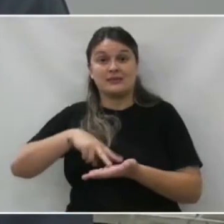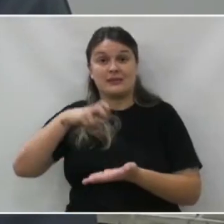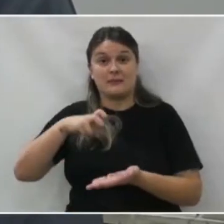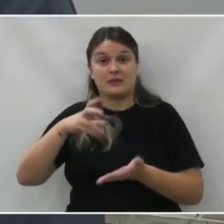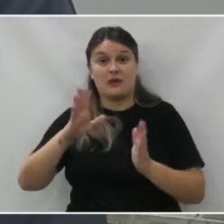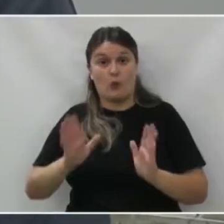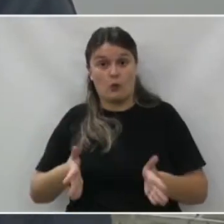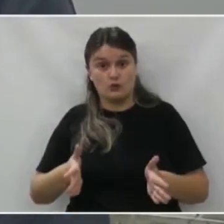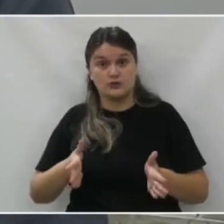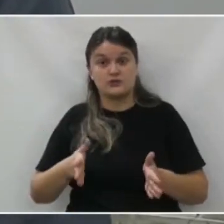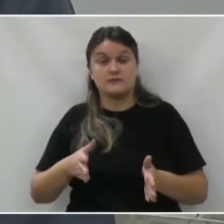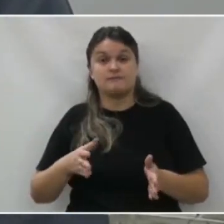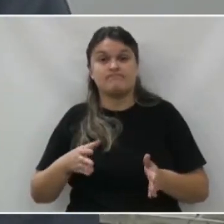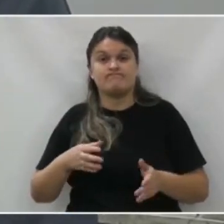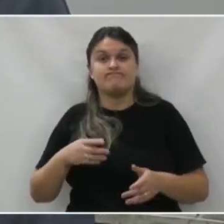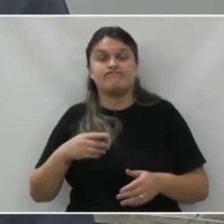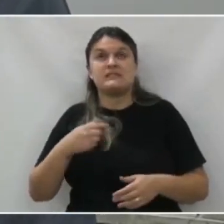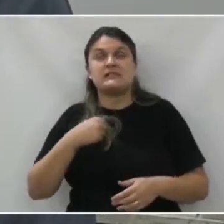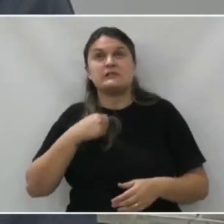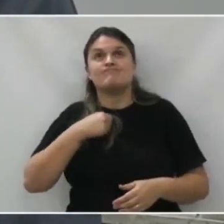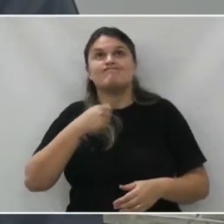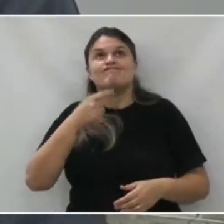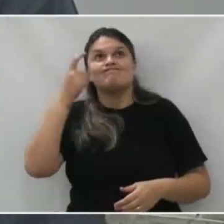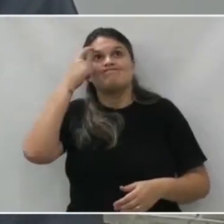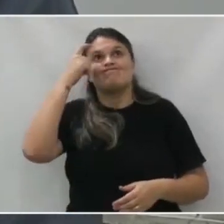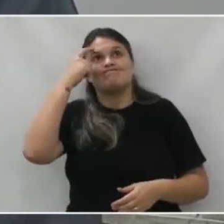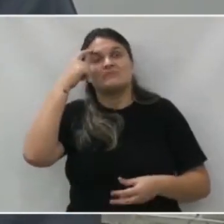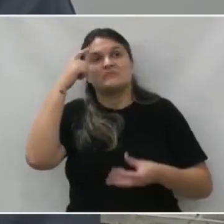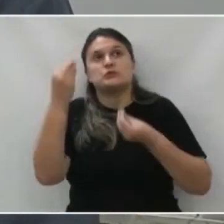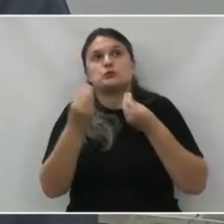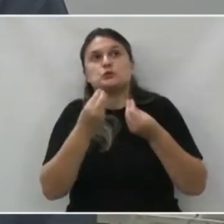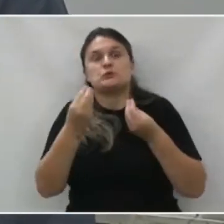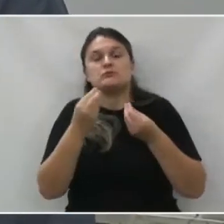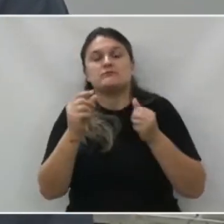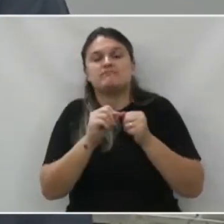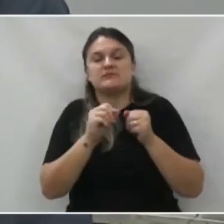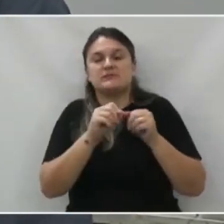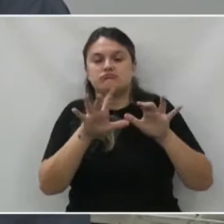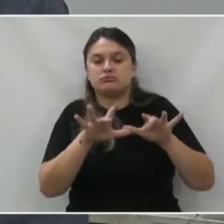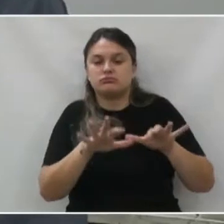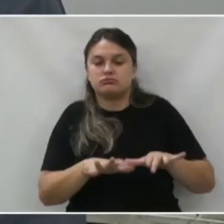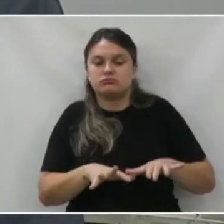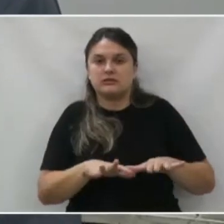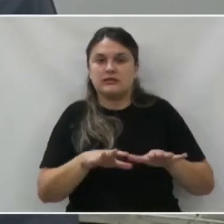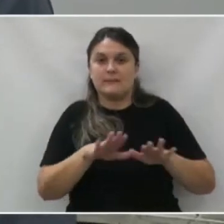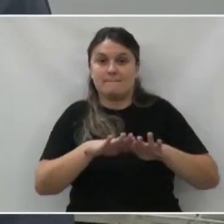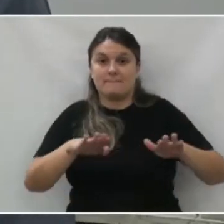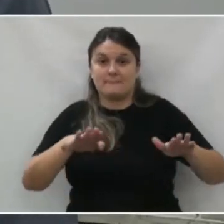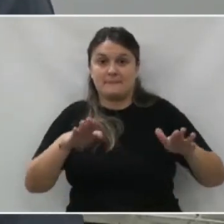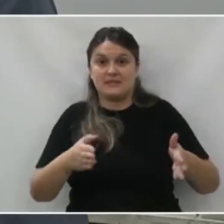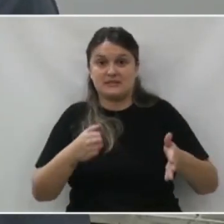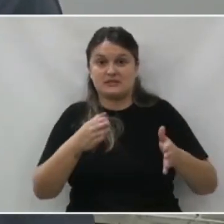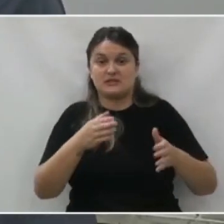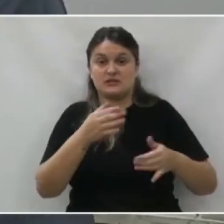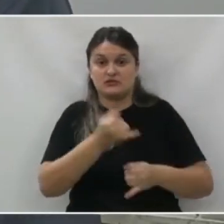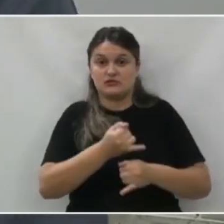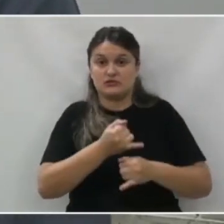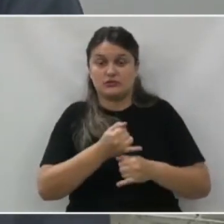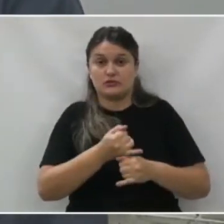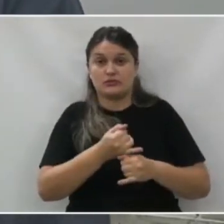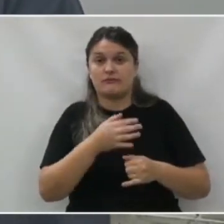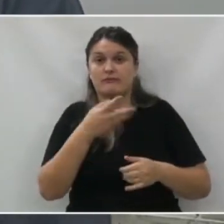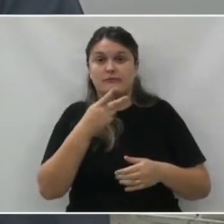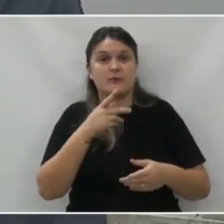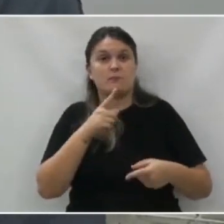hoje, por minha iniciativa, resolvi fazer uma resolução da mesa diretora, o qual não